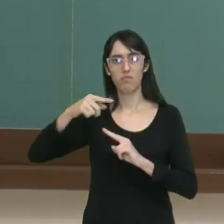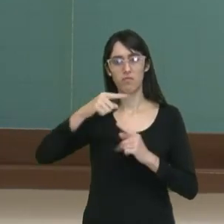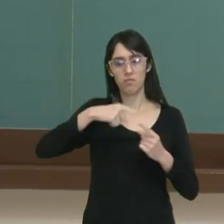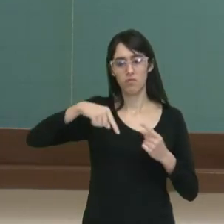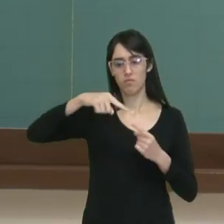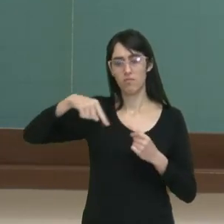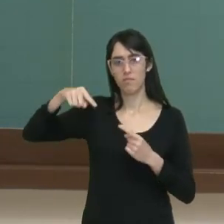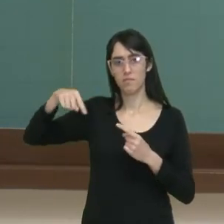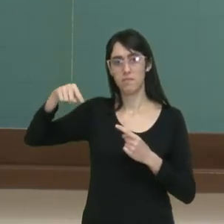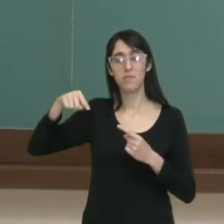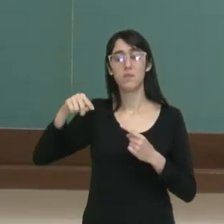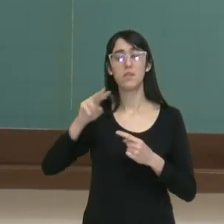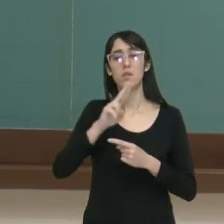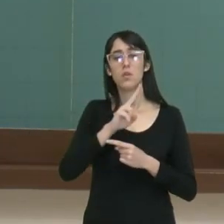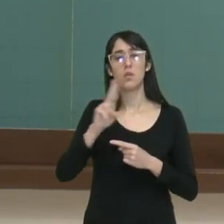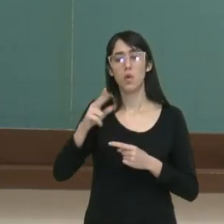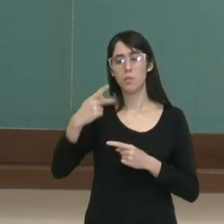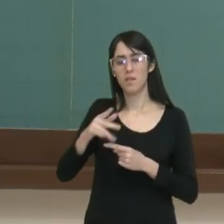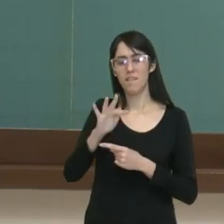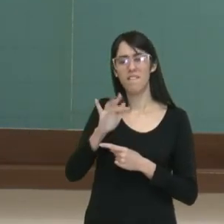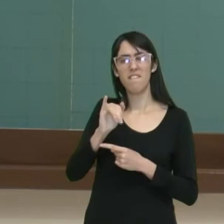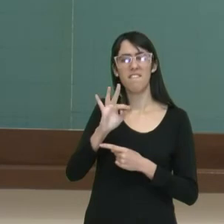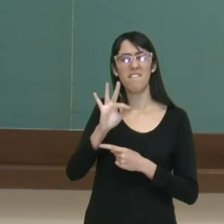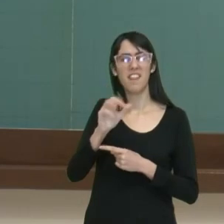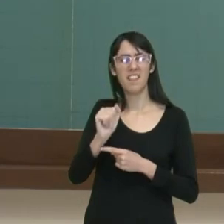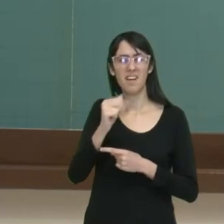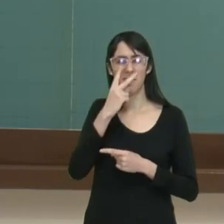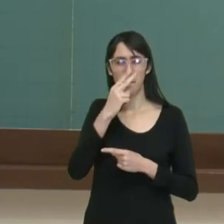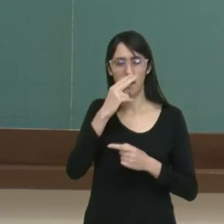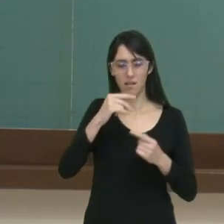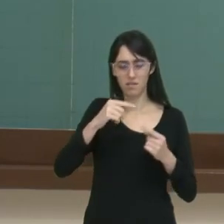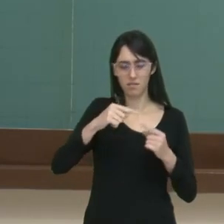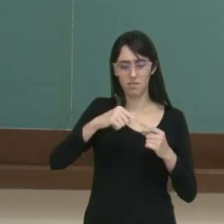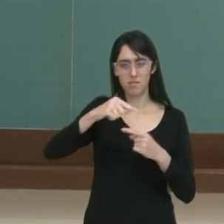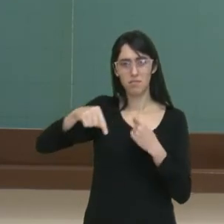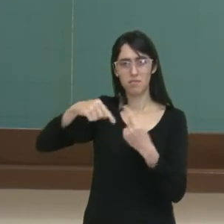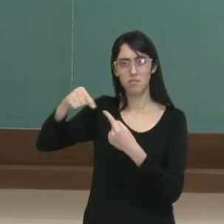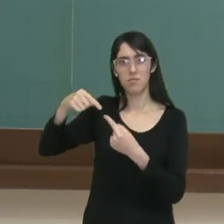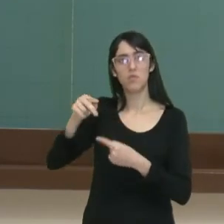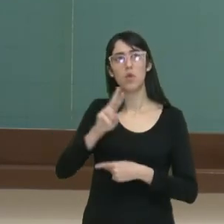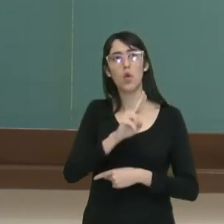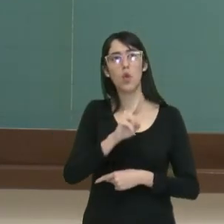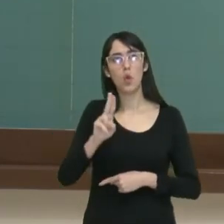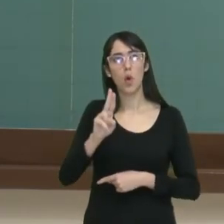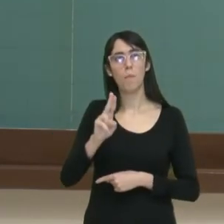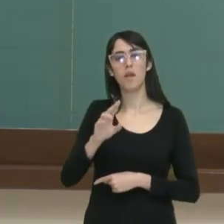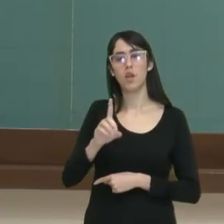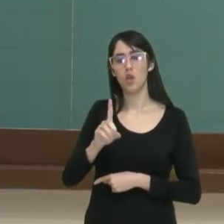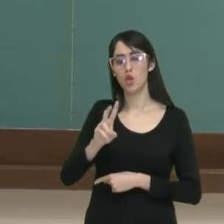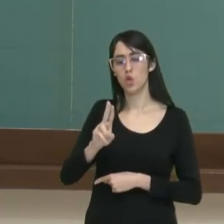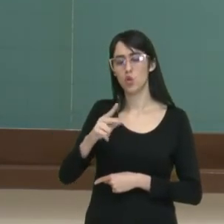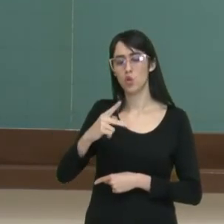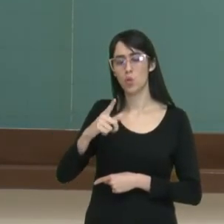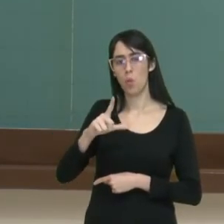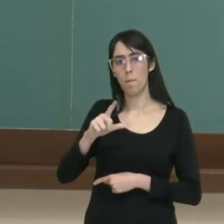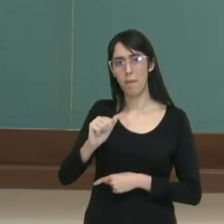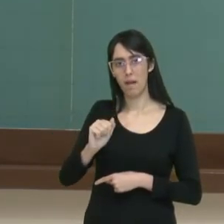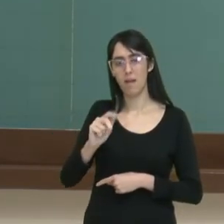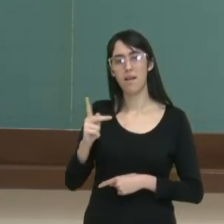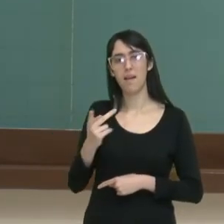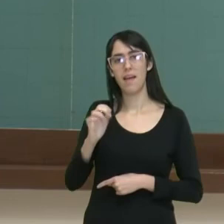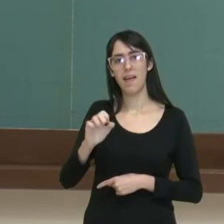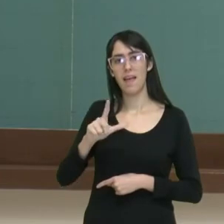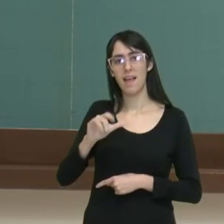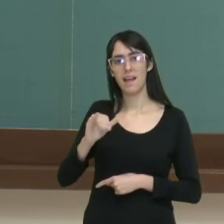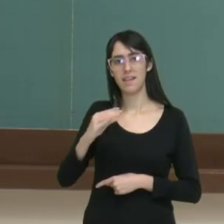gente chama essa fita dupla em forma espiral de dupla hélice e ela é composta